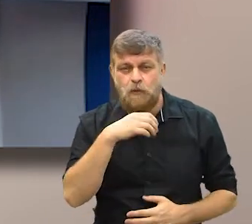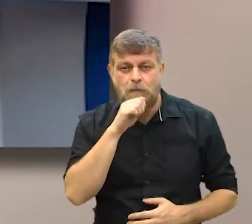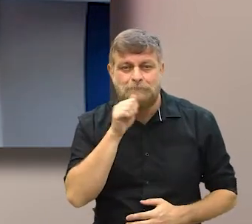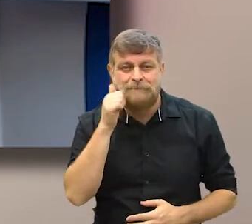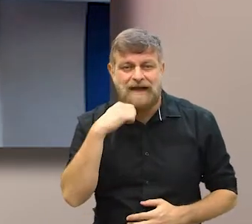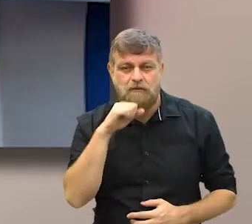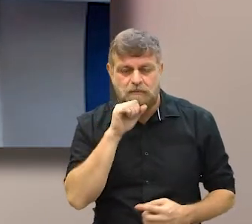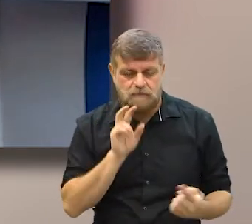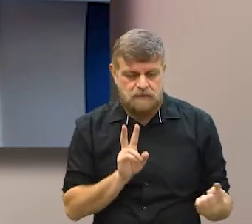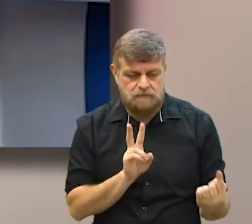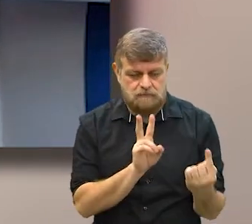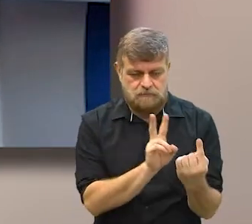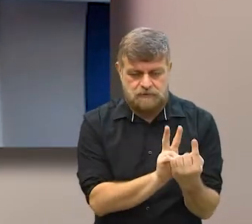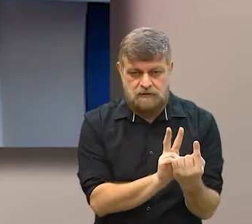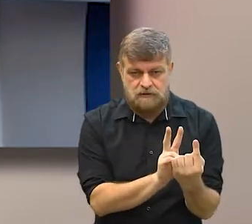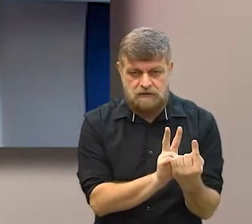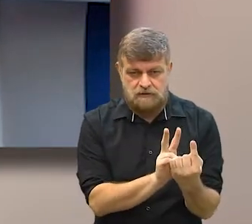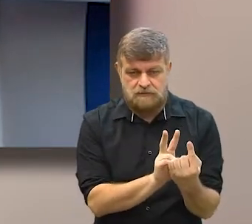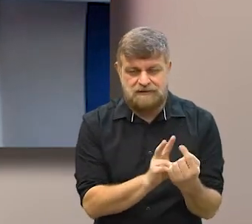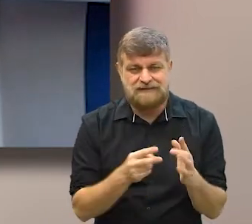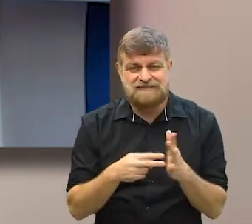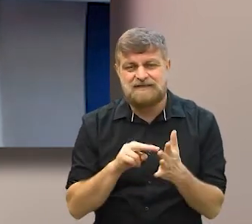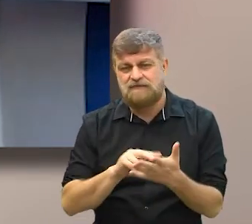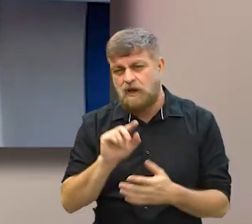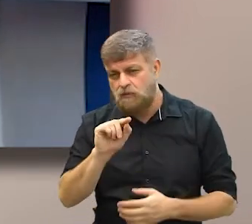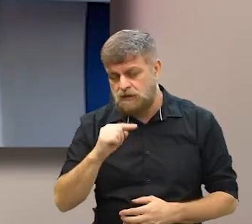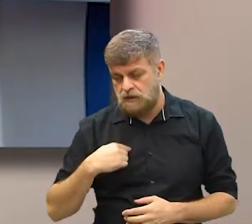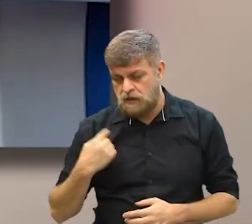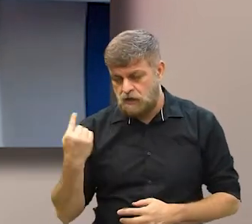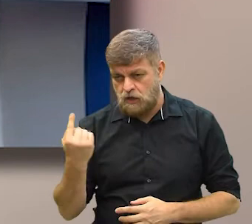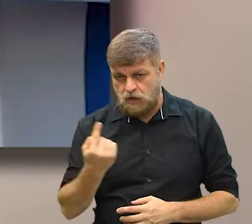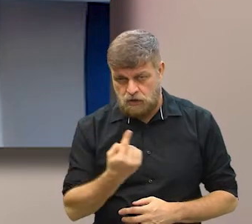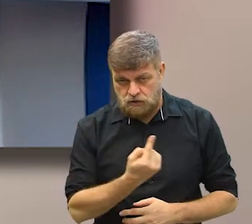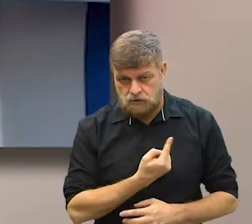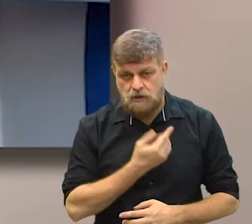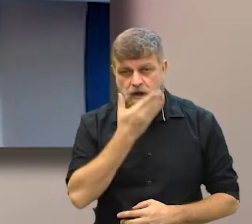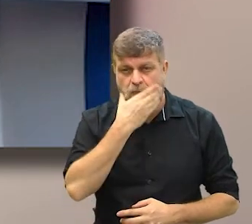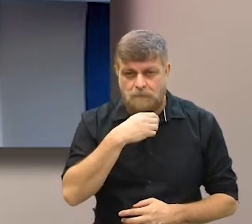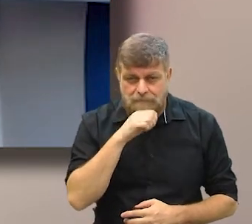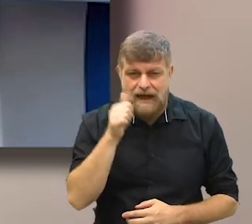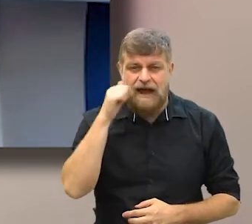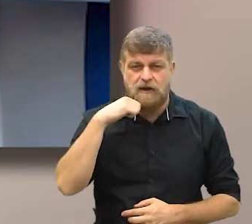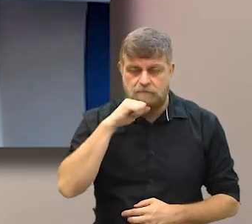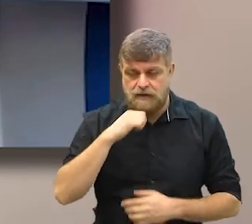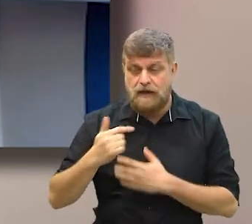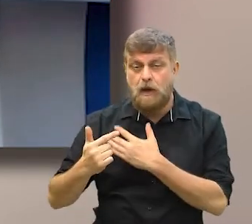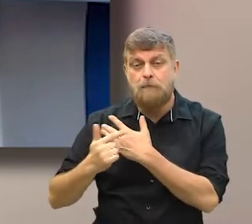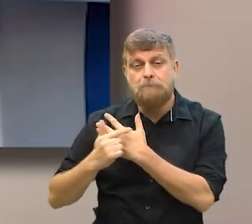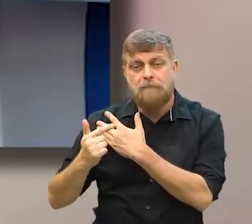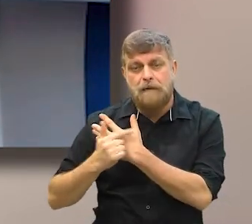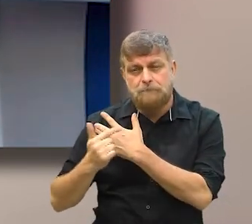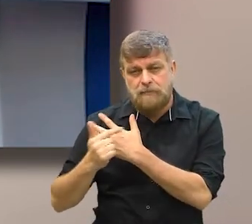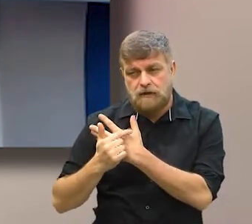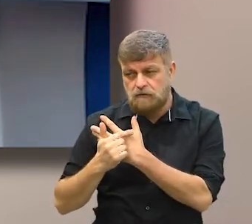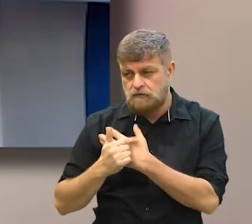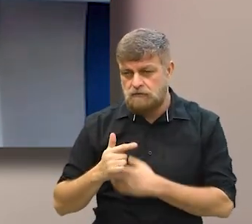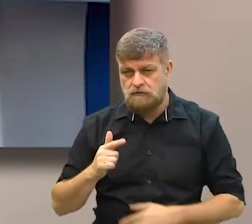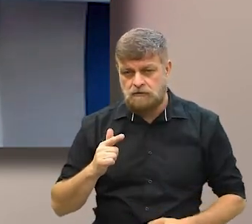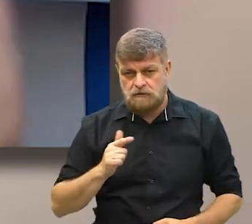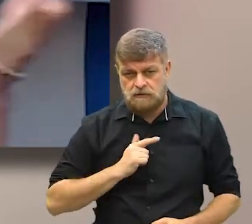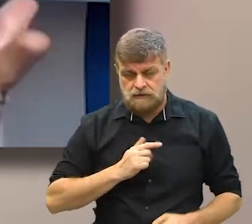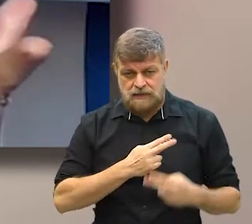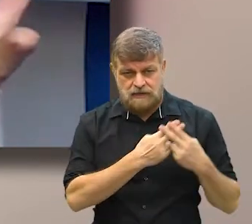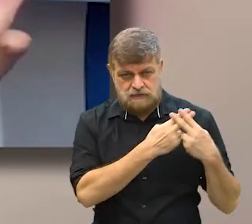pais. O que isso significa? Que a gente, no papel de pai e de mãe, tem